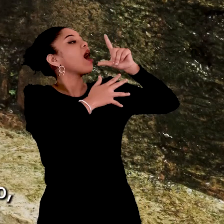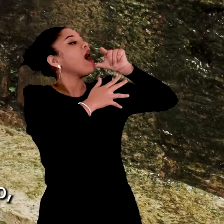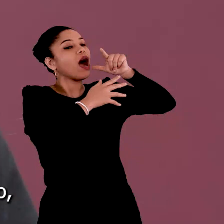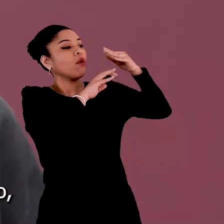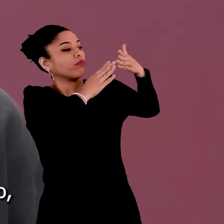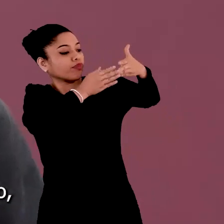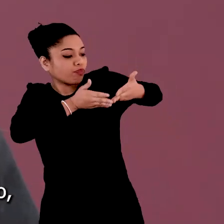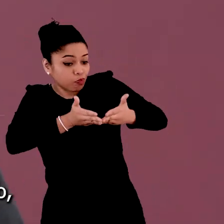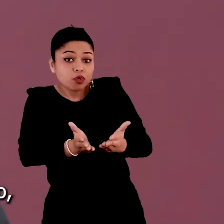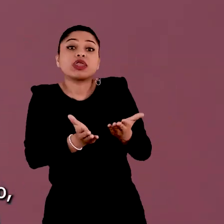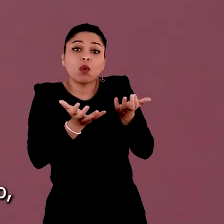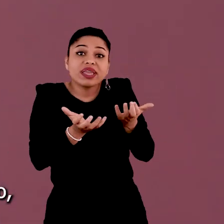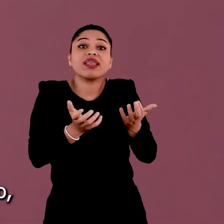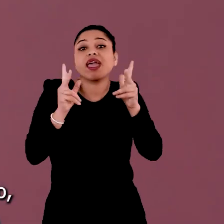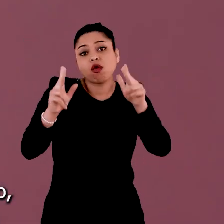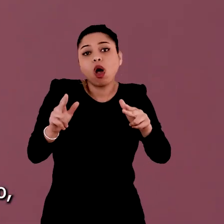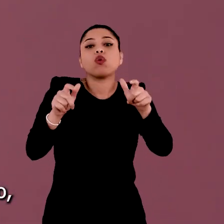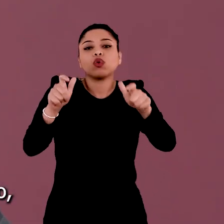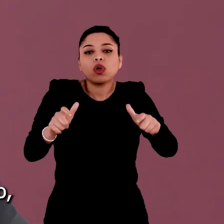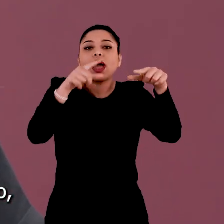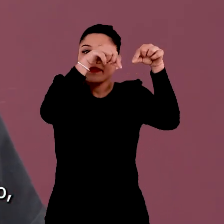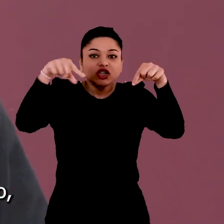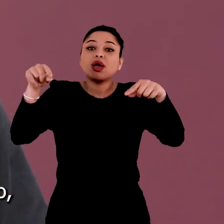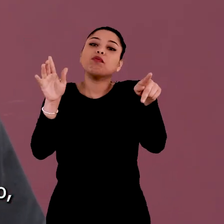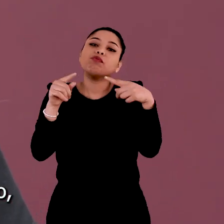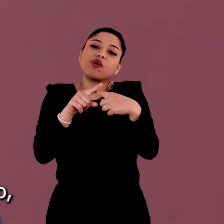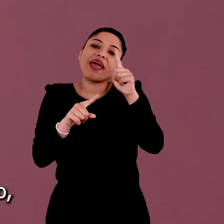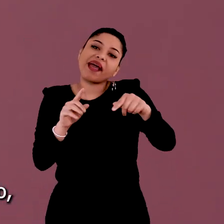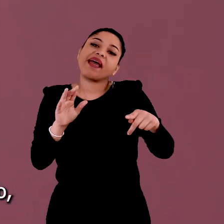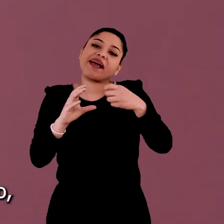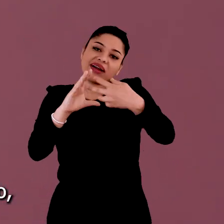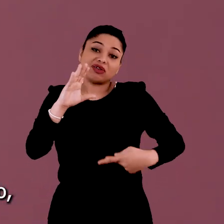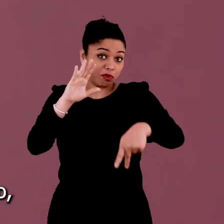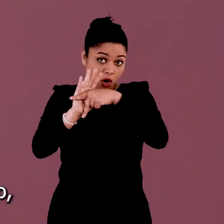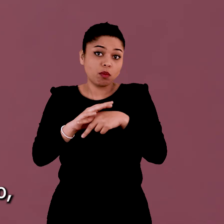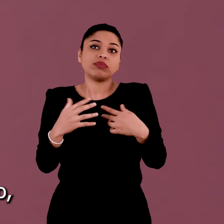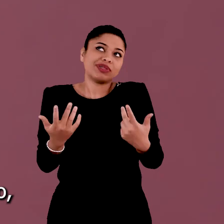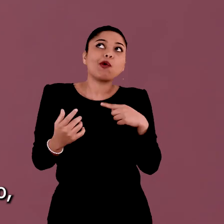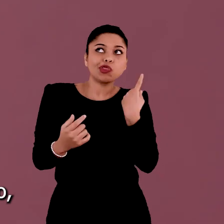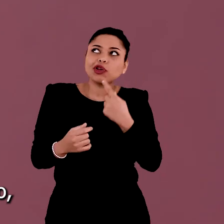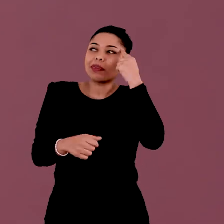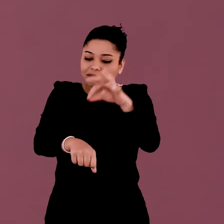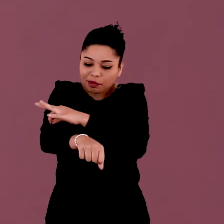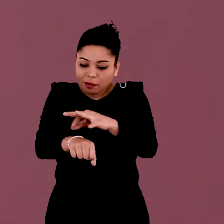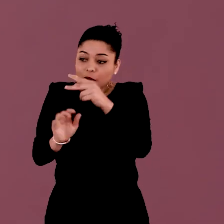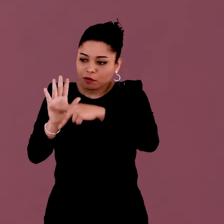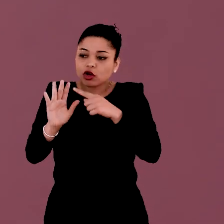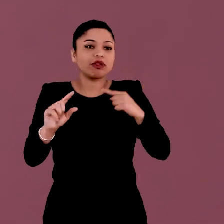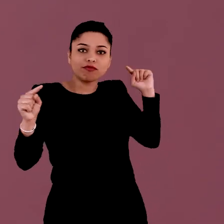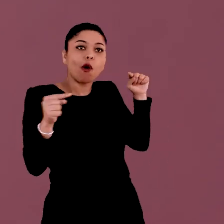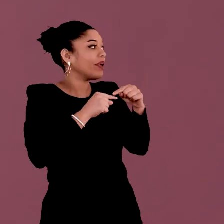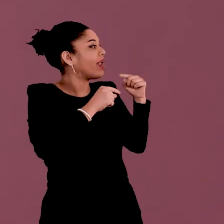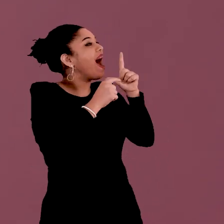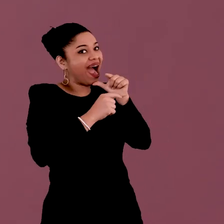Eu achei muito legal escolherem assim, o Casa Saracura ser um dos projetos finalistas para participar da exposição. Acho que projetos